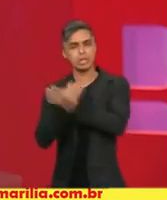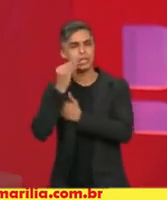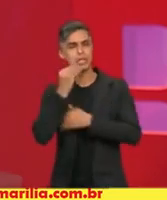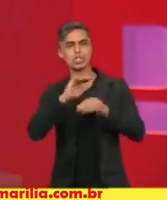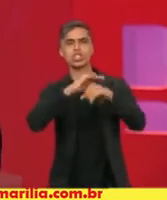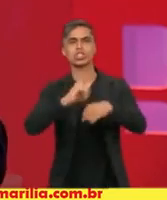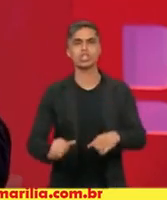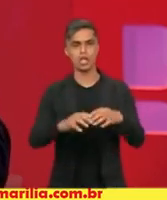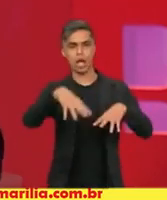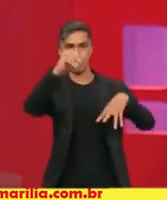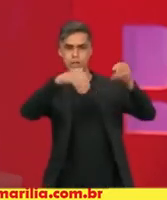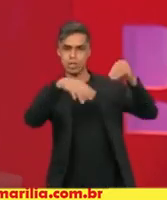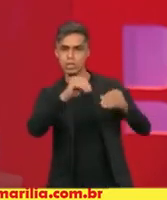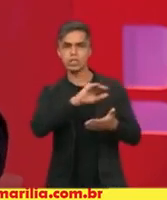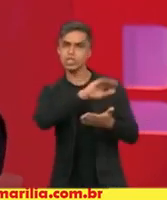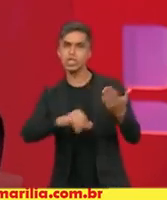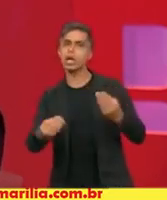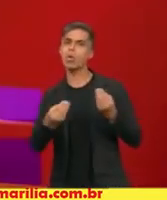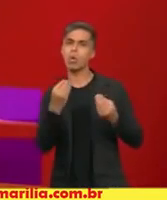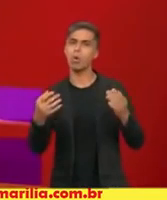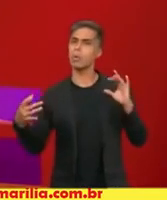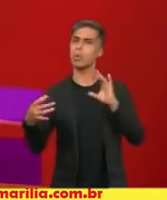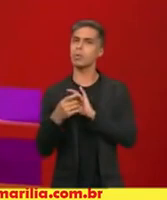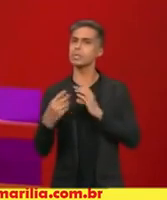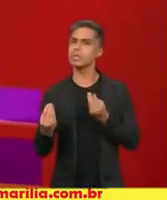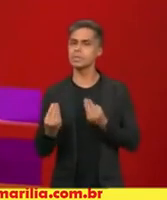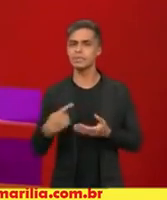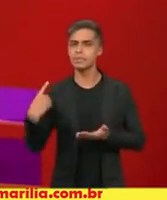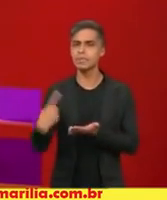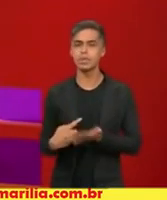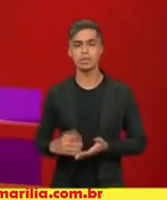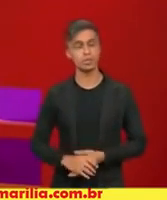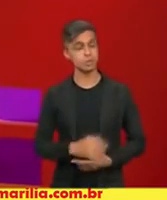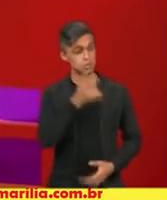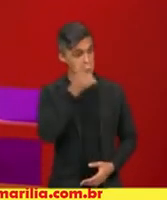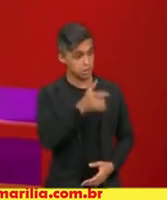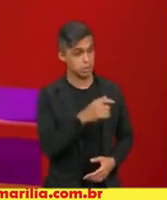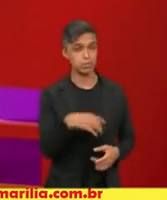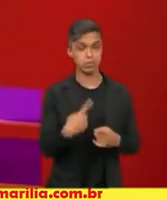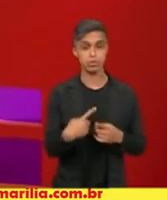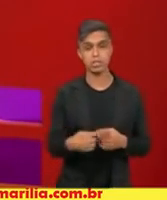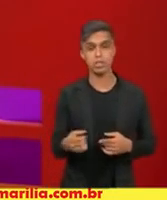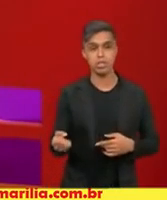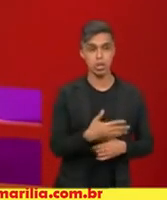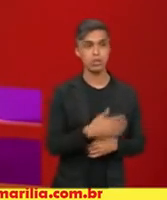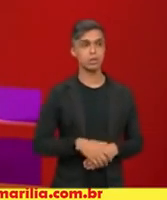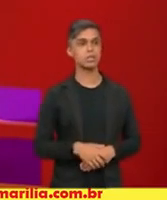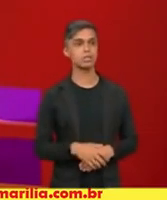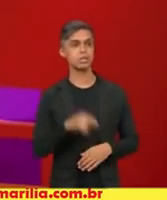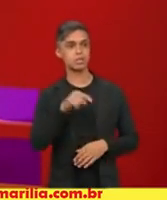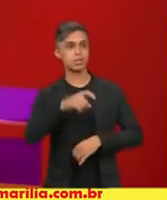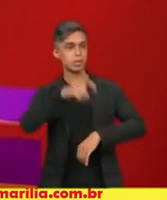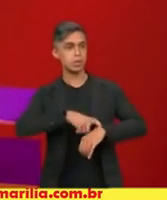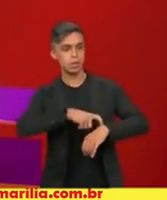derrubar essa oligarquia fluminense também? É que tá, é absolutamente curioso o que acontece, mas ao mesmo tempo inédito para aquele momento